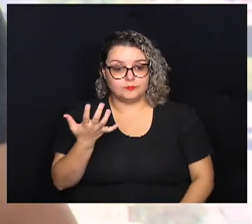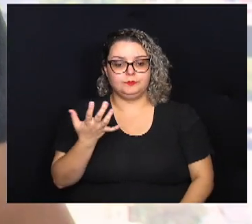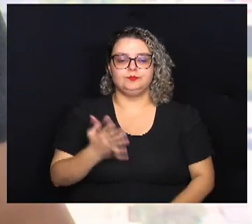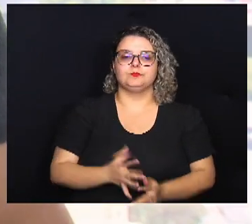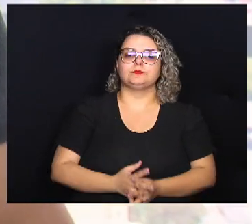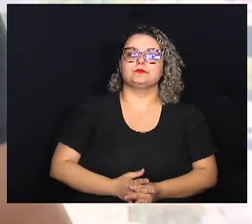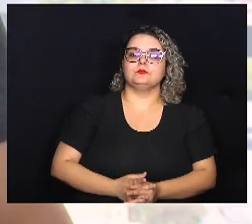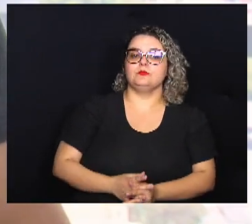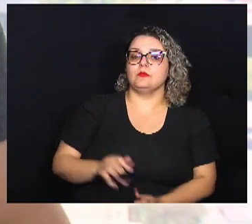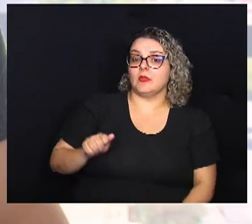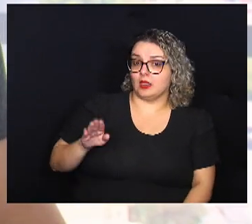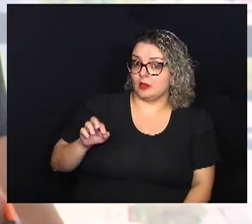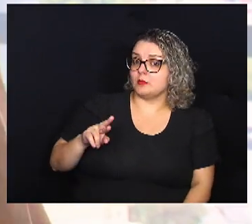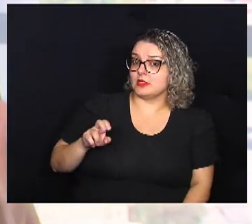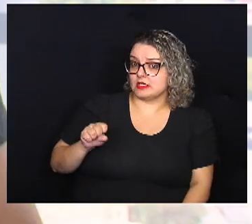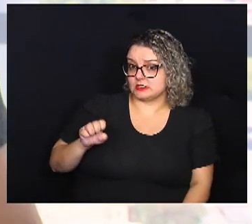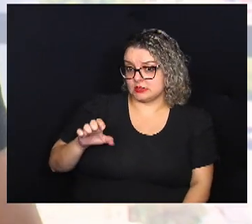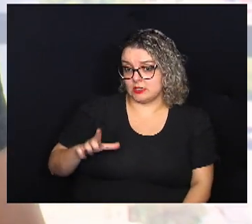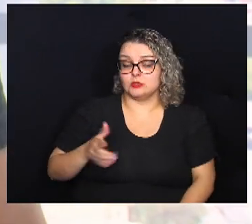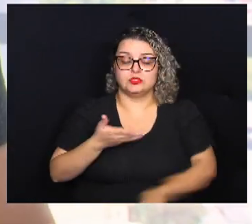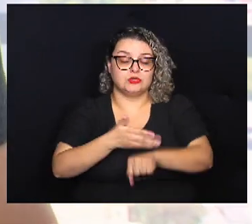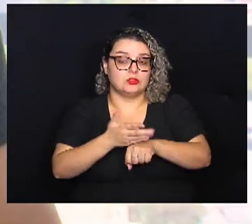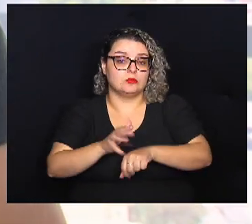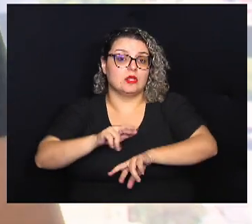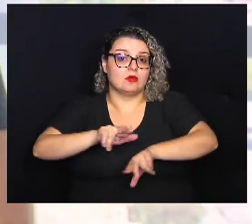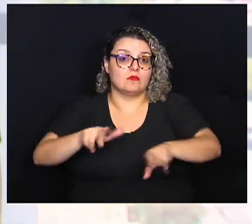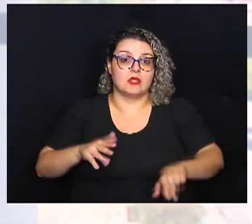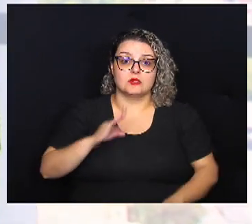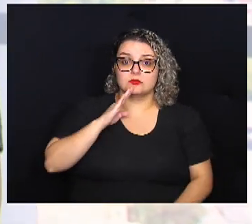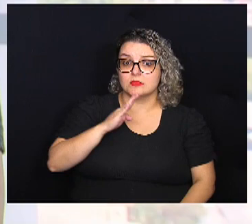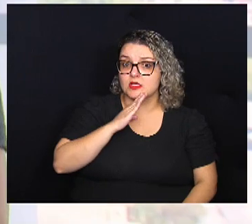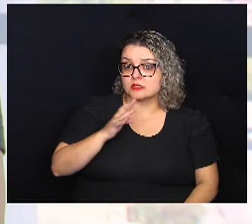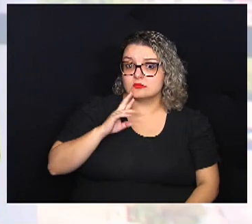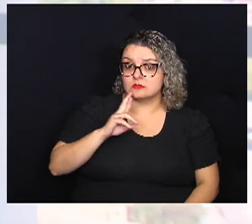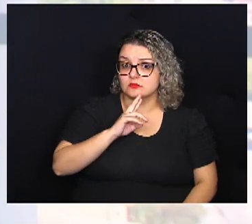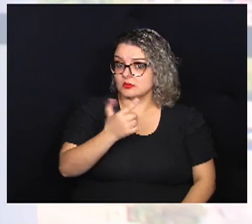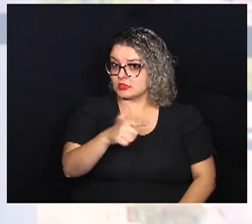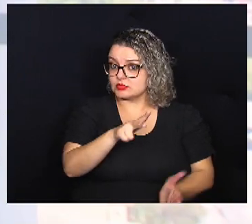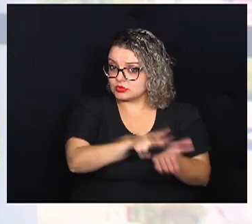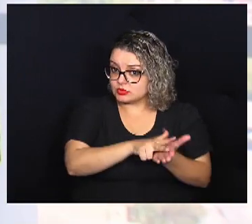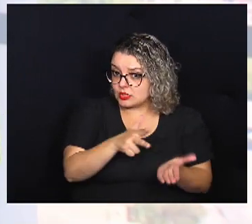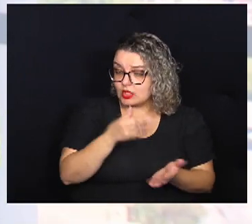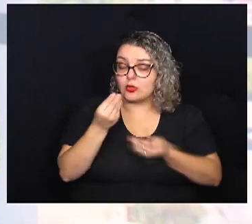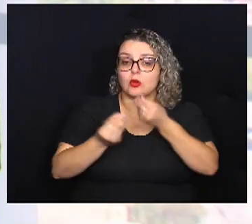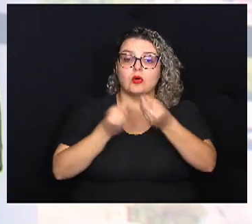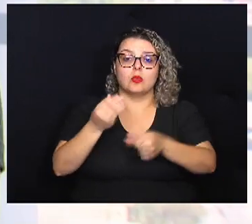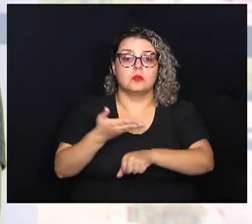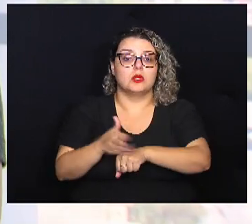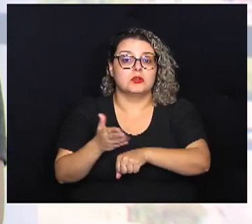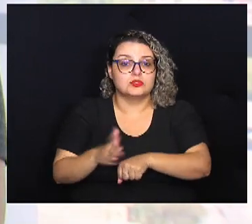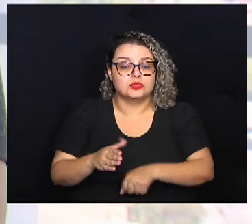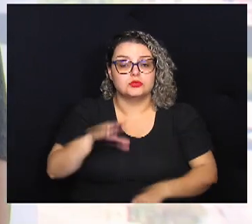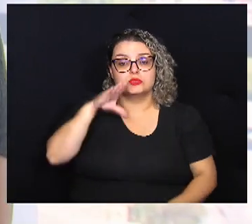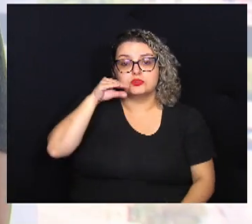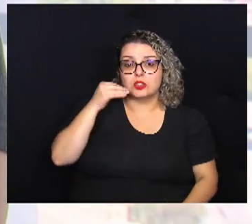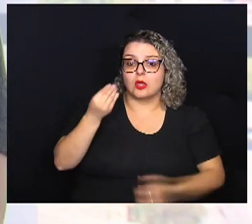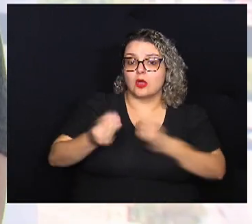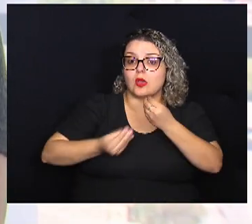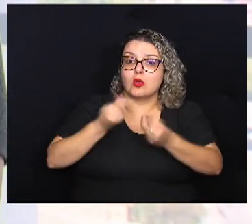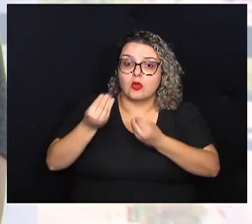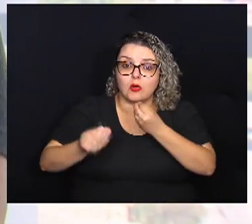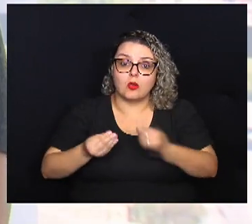Na Abrazel, a gente já fez treinamentos para vários restaurantes, mas a gente ainda não tinha regulamentação. Como que tinha que ser o treinamento dos funcionários, como que tinha que